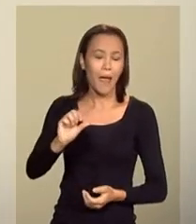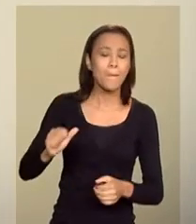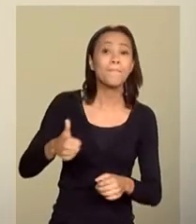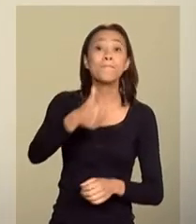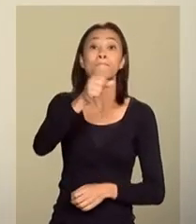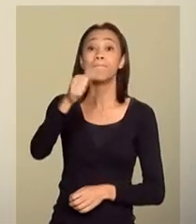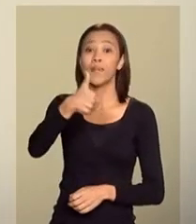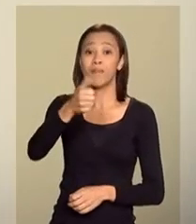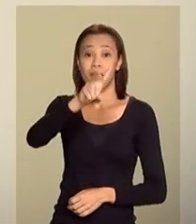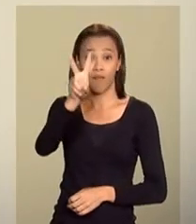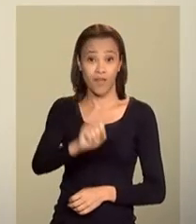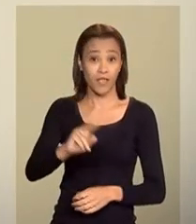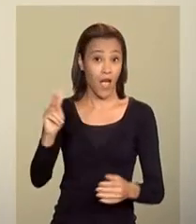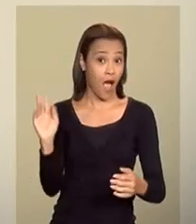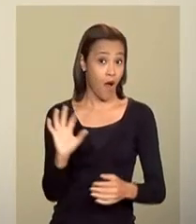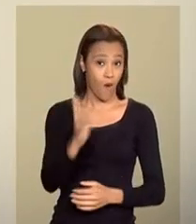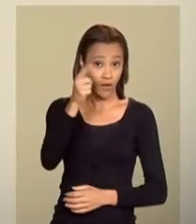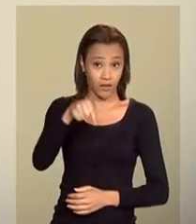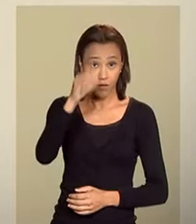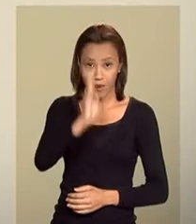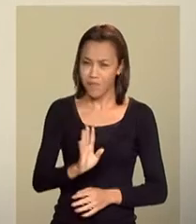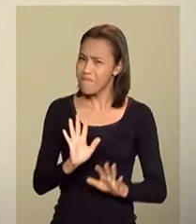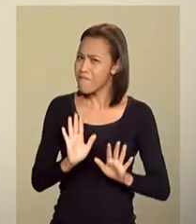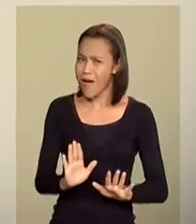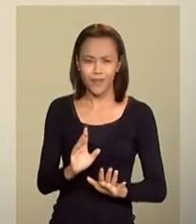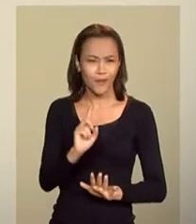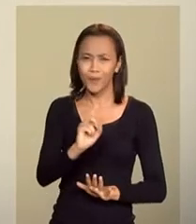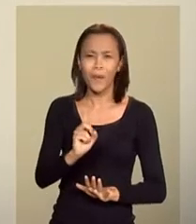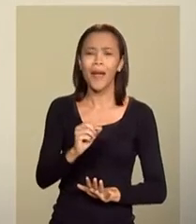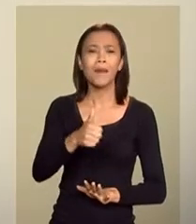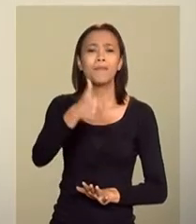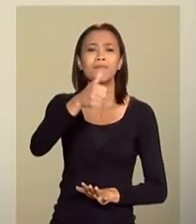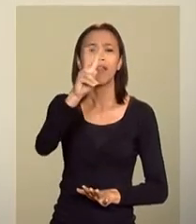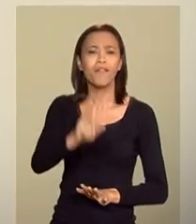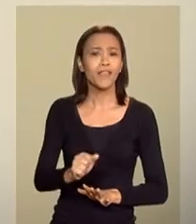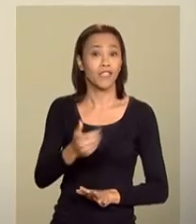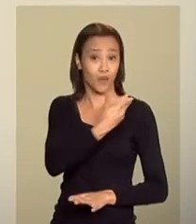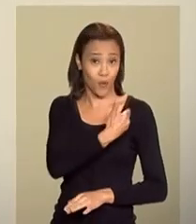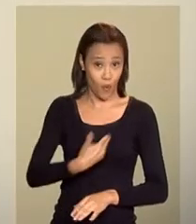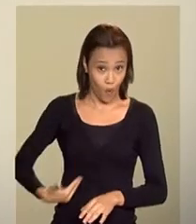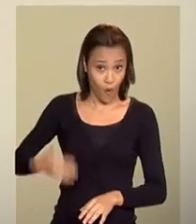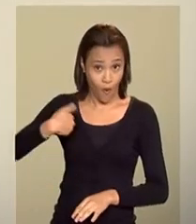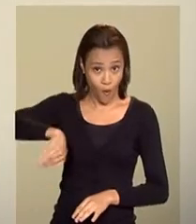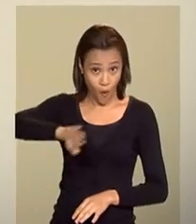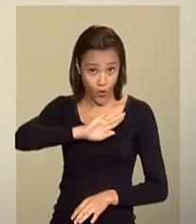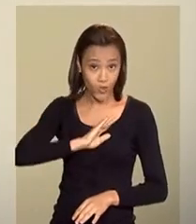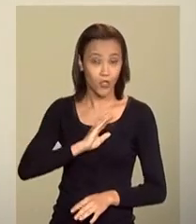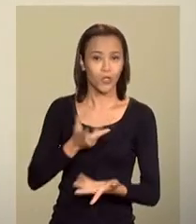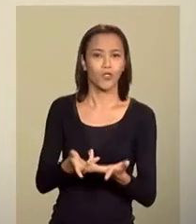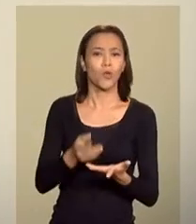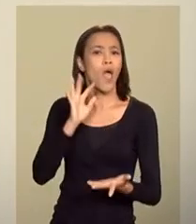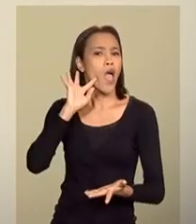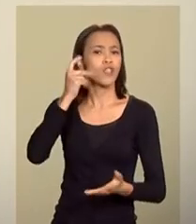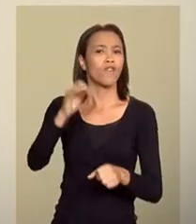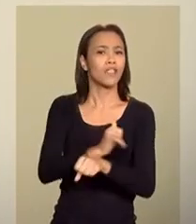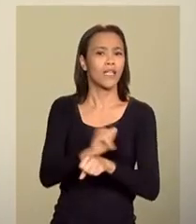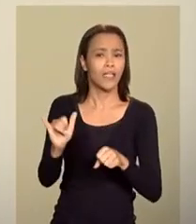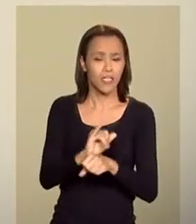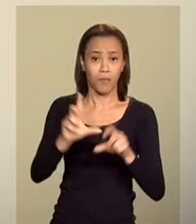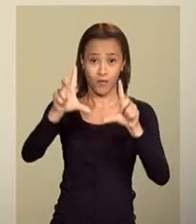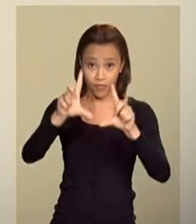a primeira vez que isso ocorre no Brasil mas não é a primeira vez que o nosso governo toma medidas para baixar o custo